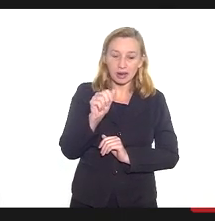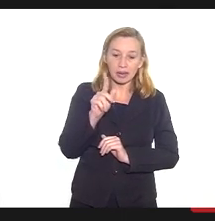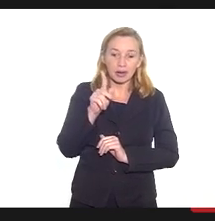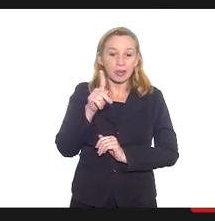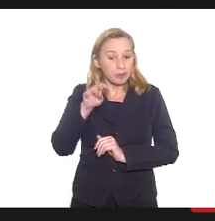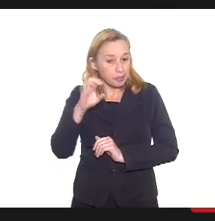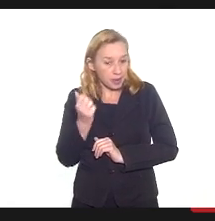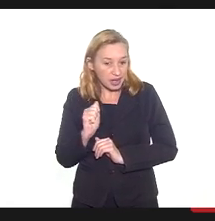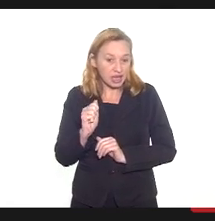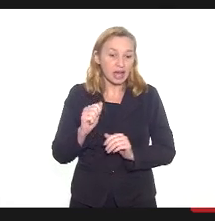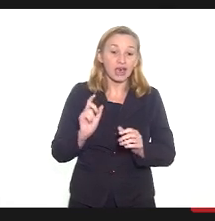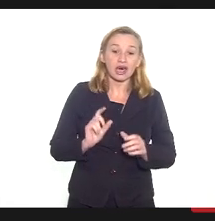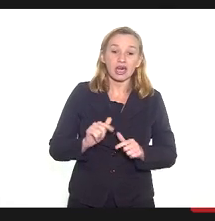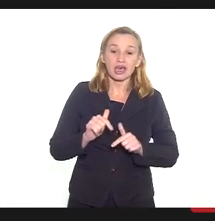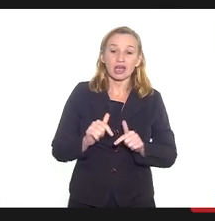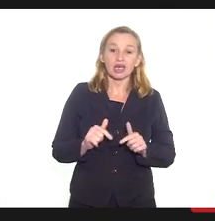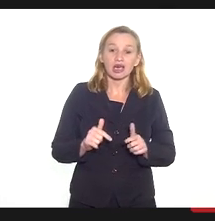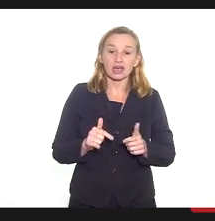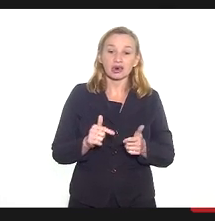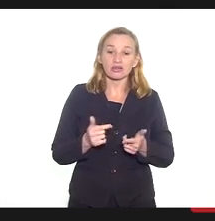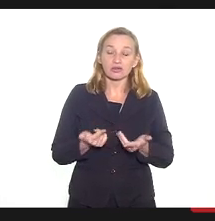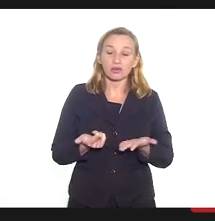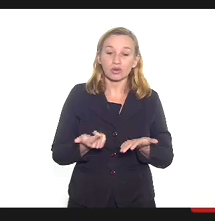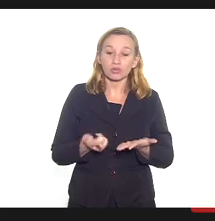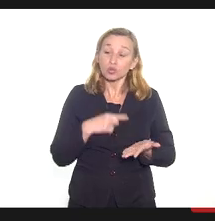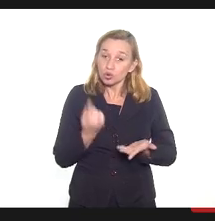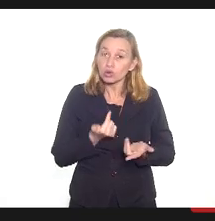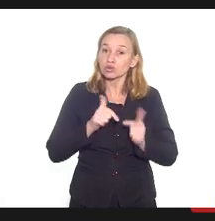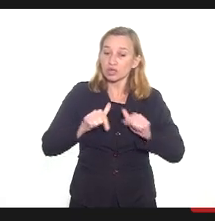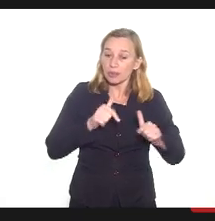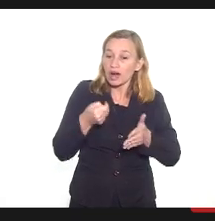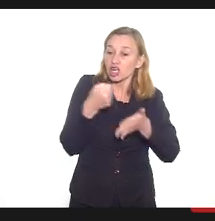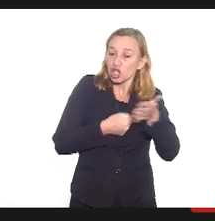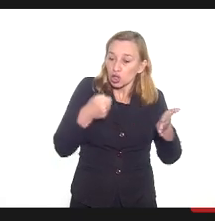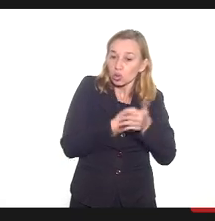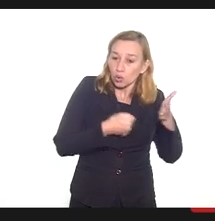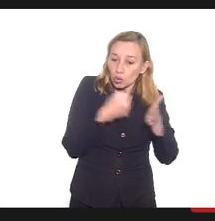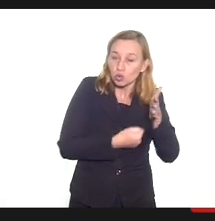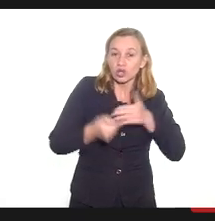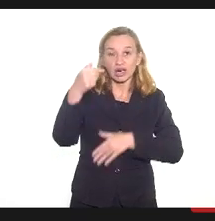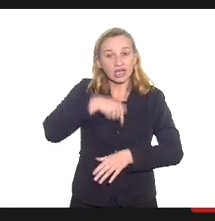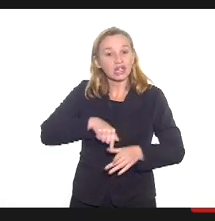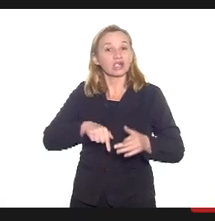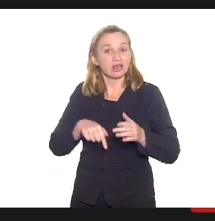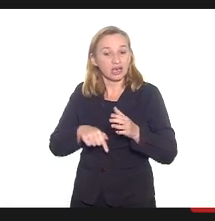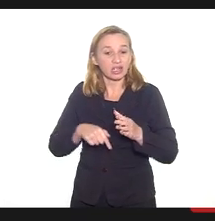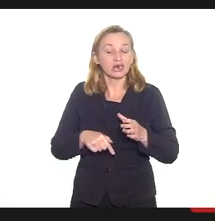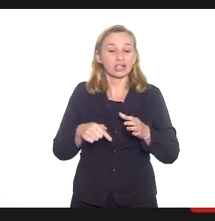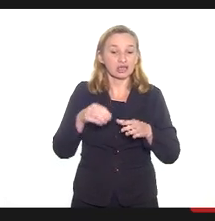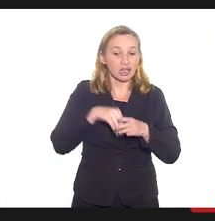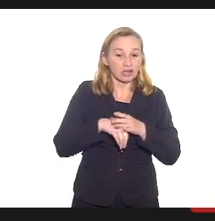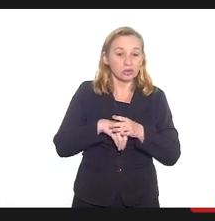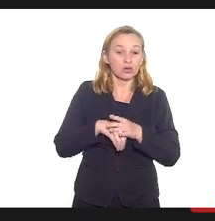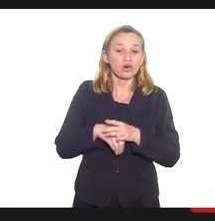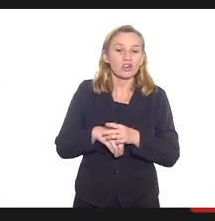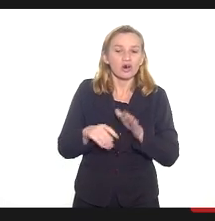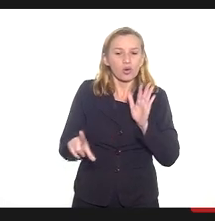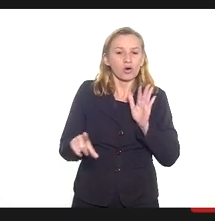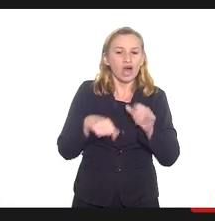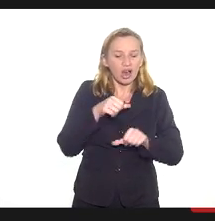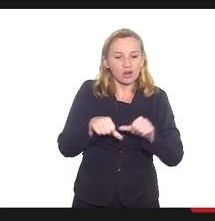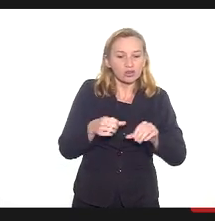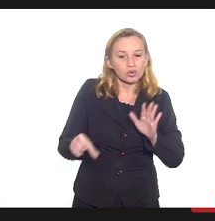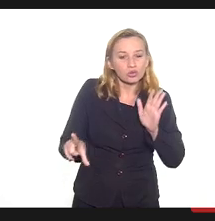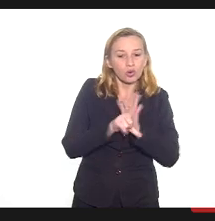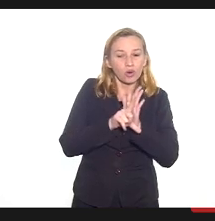é fruto do nosso trabalho aqui dentro, fruto do trabalho das mulheres no Legislativo, virou lei, e a gente precisa